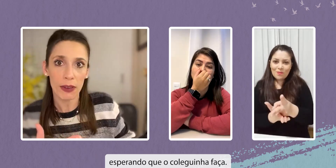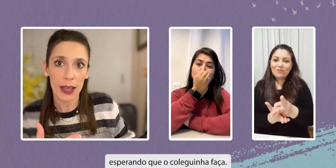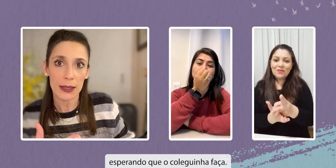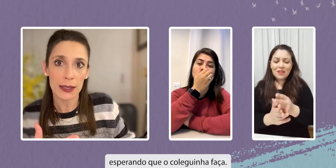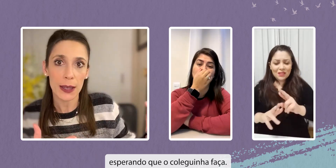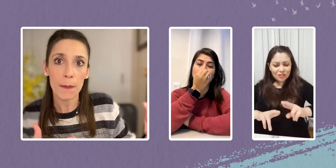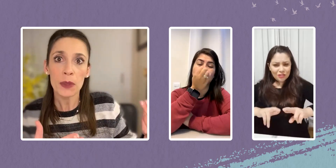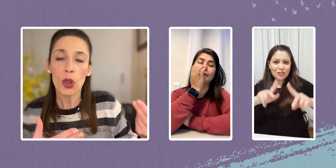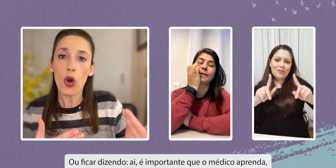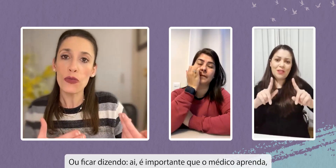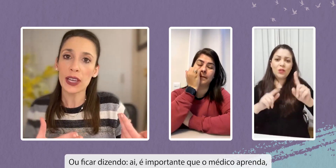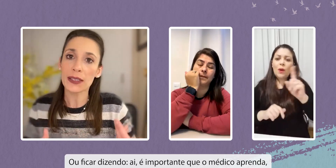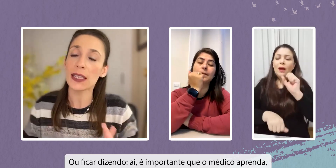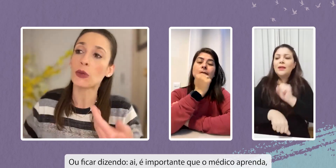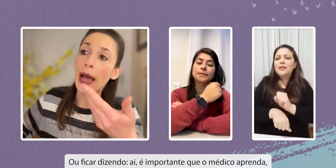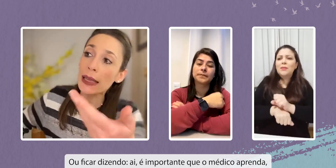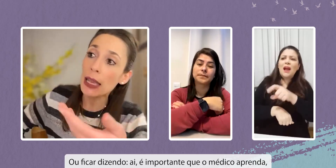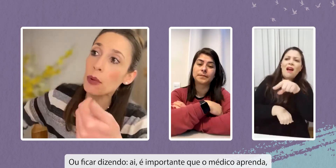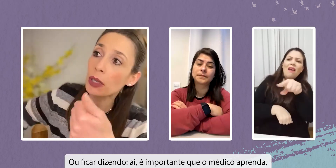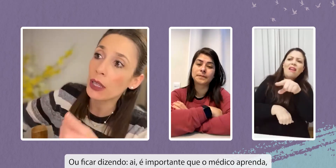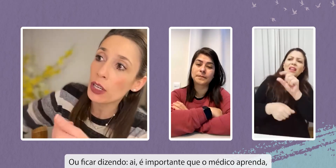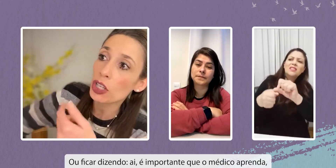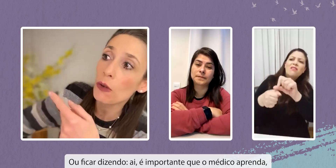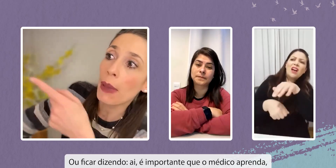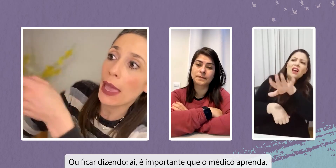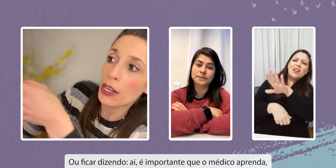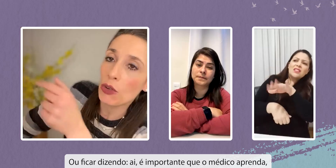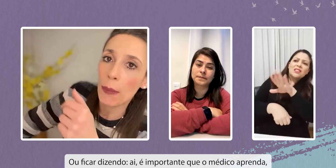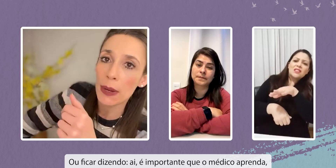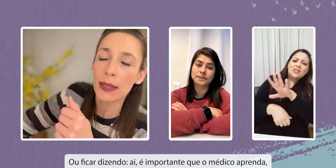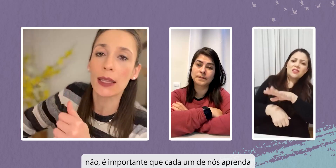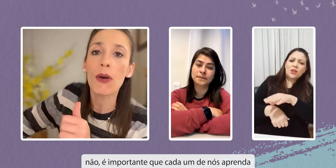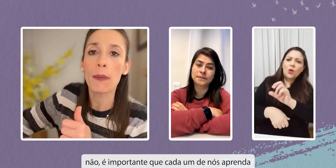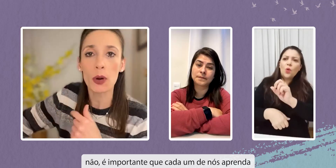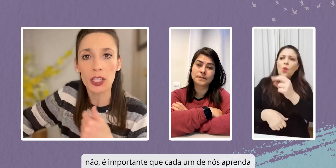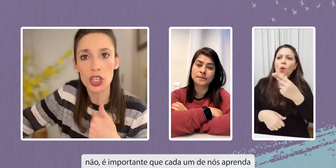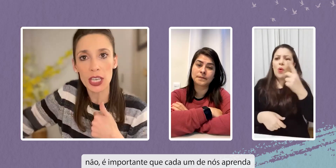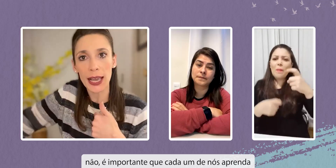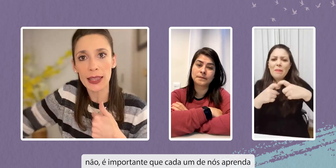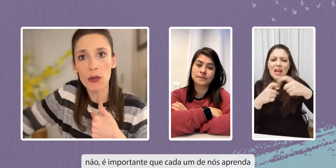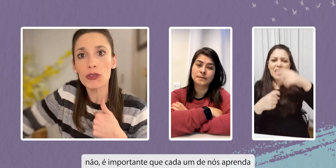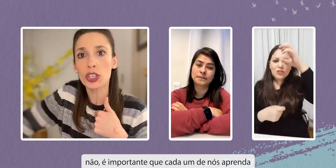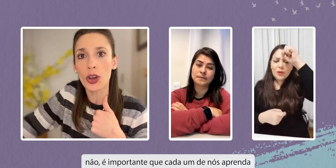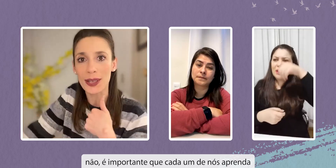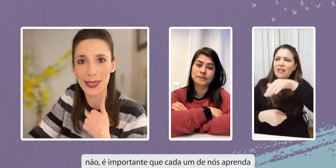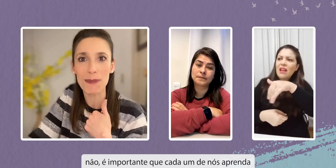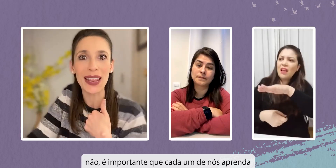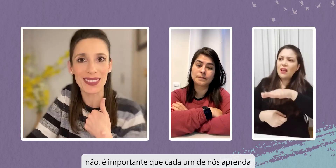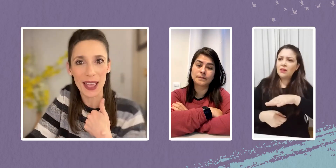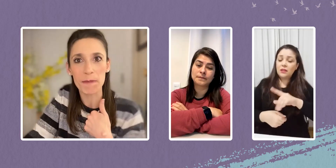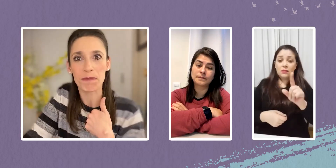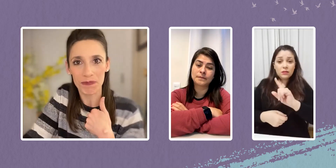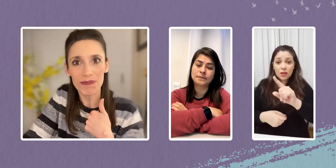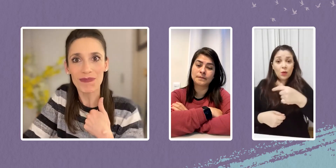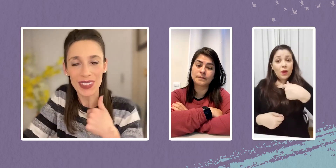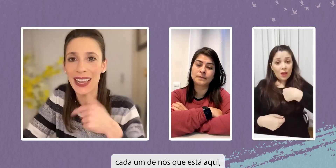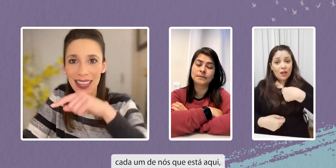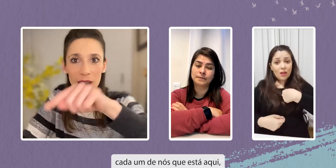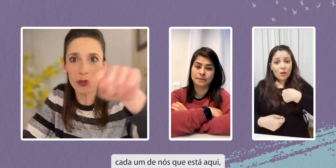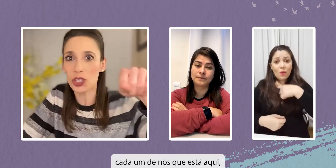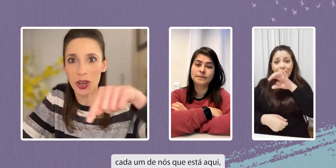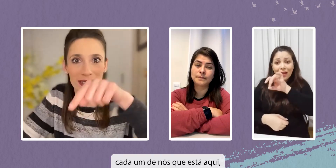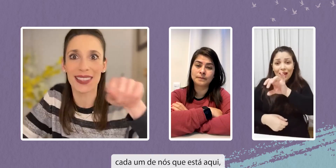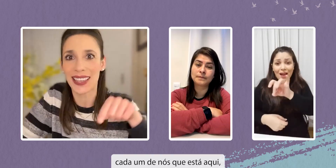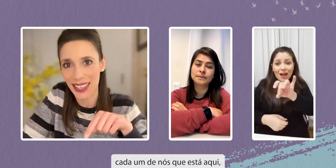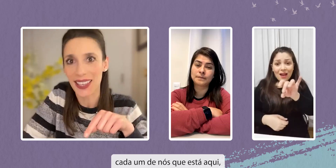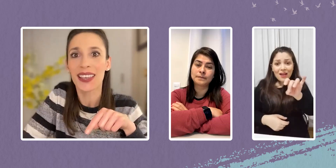coleguinha faça, ou ficar dizendo, é importante que o médico aprenda. Não, é importante que cada um de nós aprenda. Cada